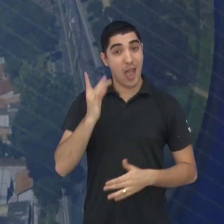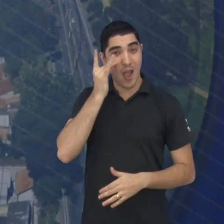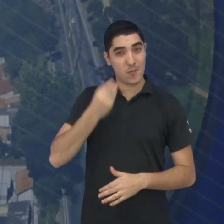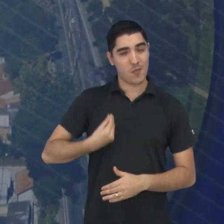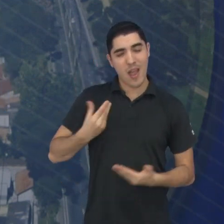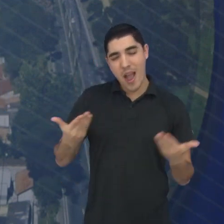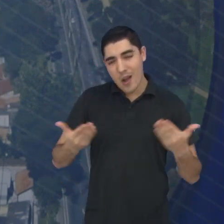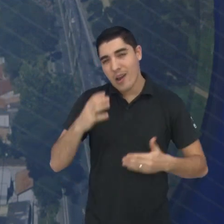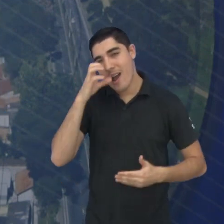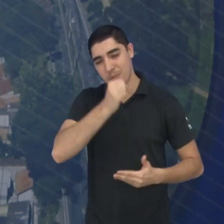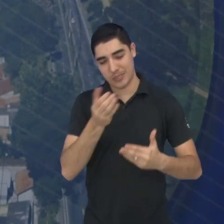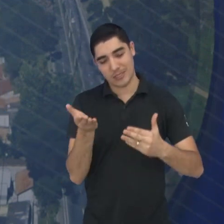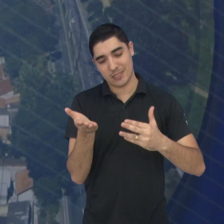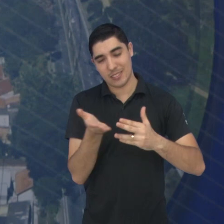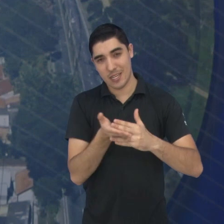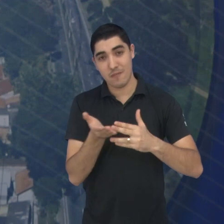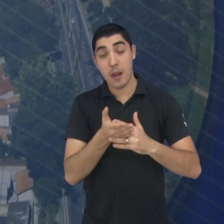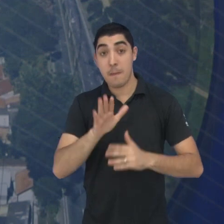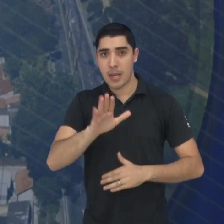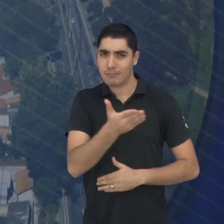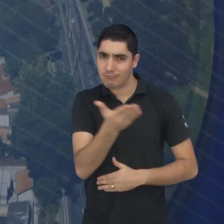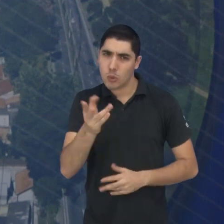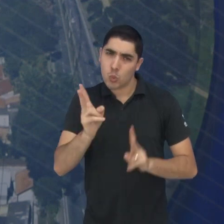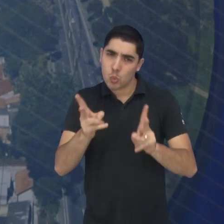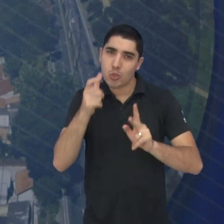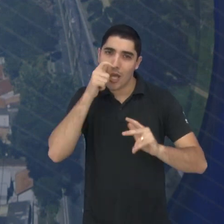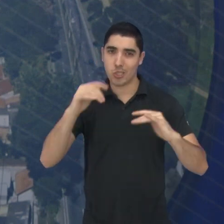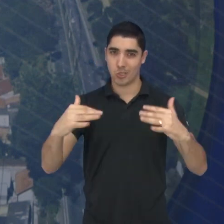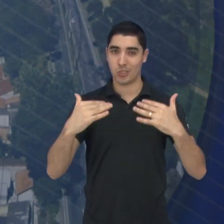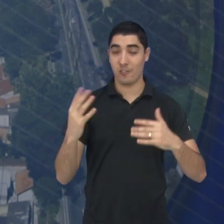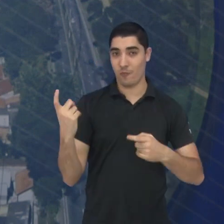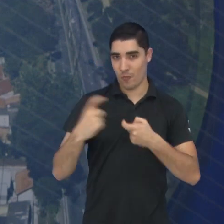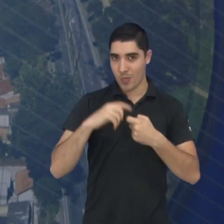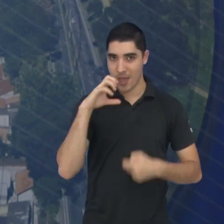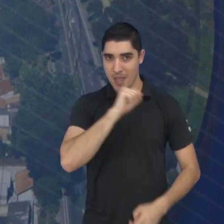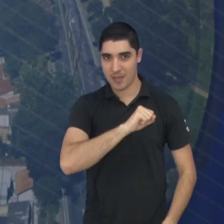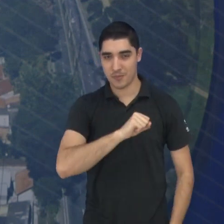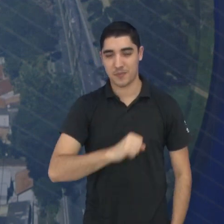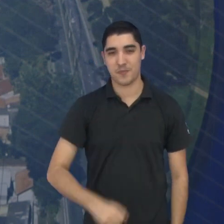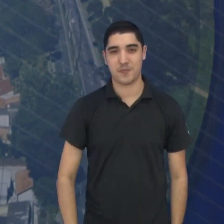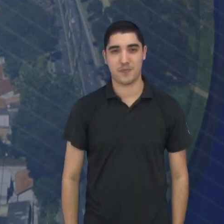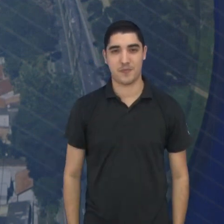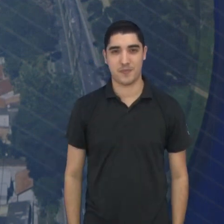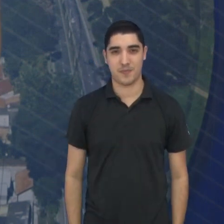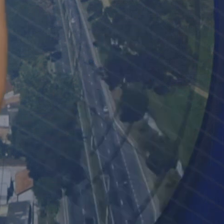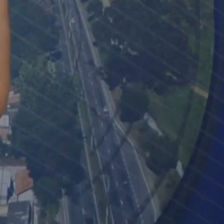para um rápido intervalo agora, mas fiquem com a gente porque voltamos já já, é rapidinho.